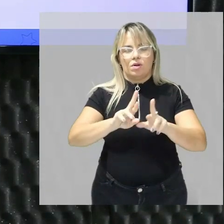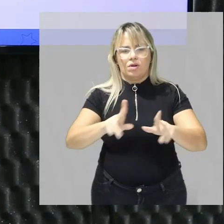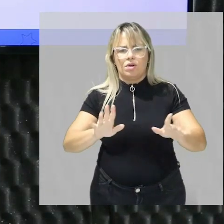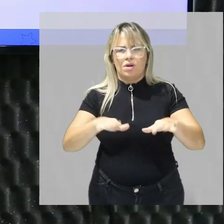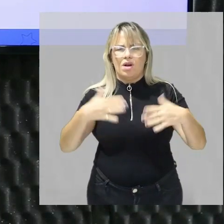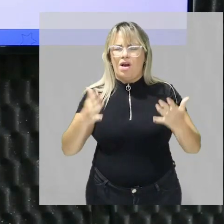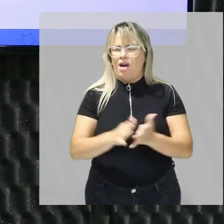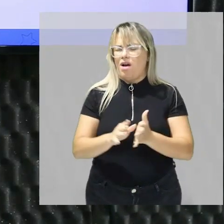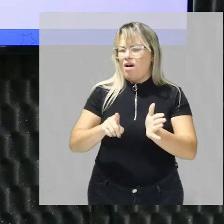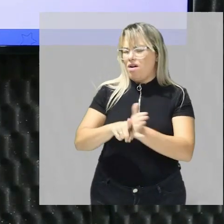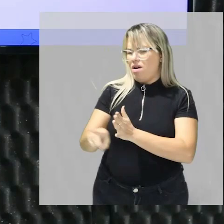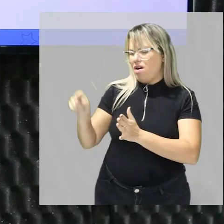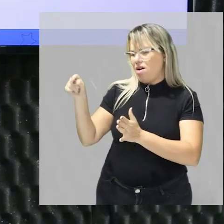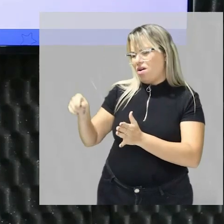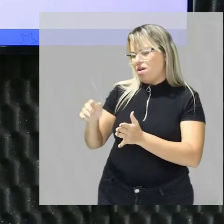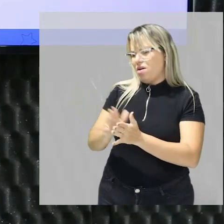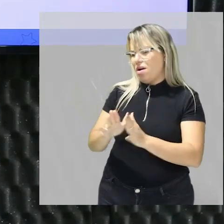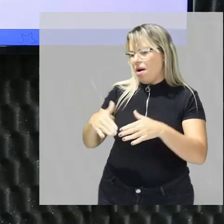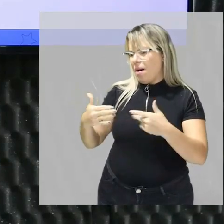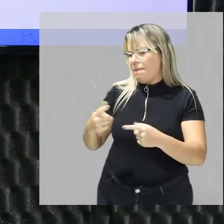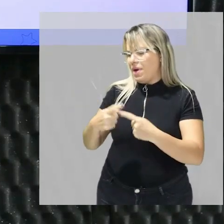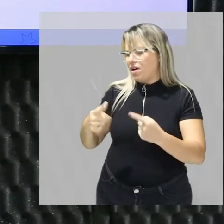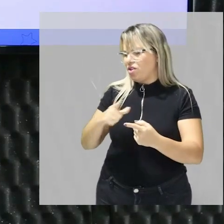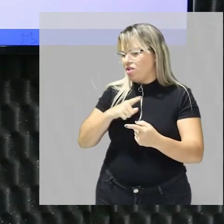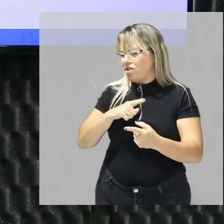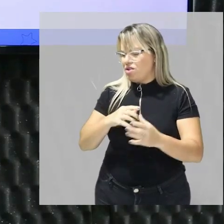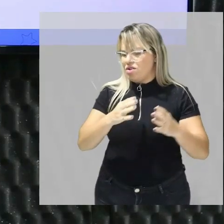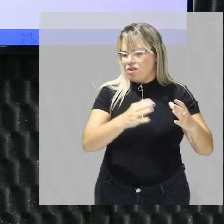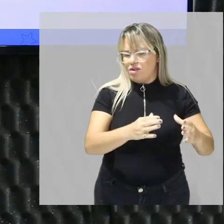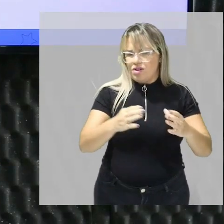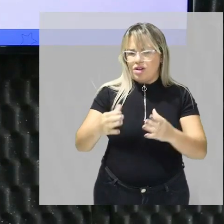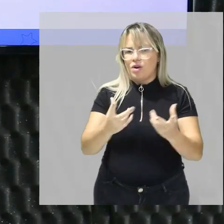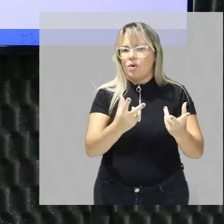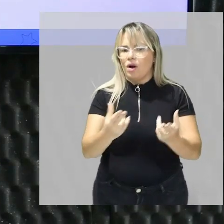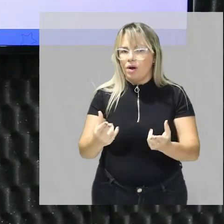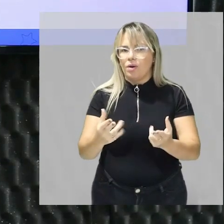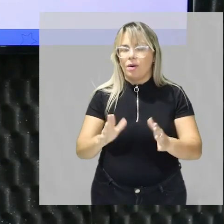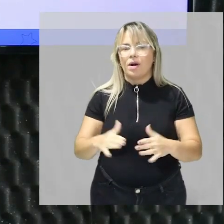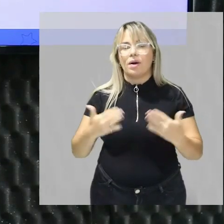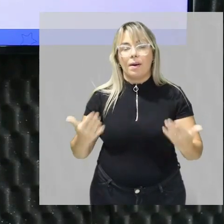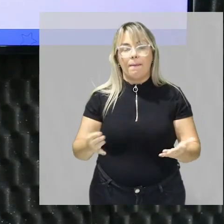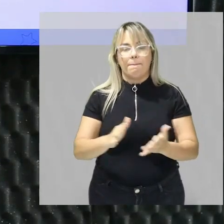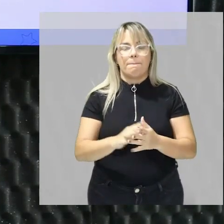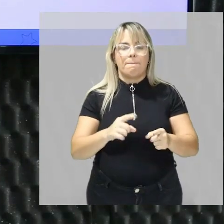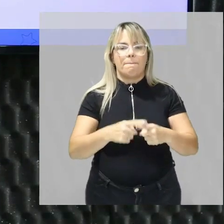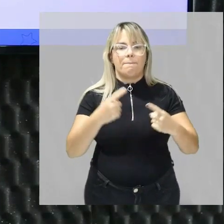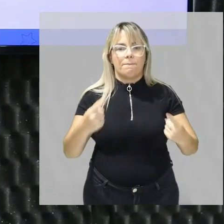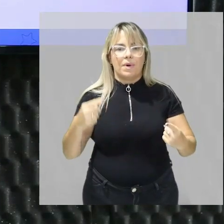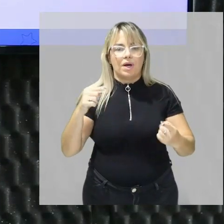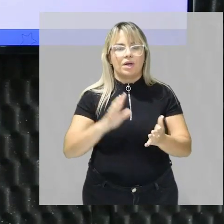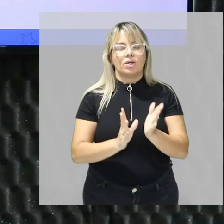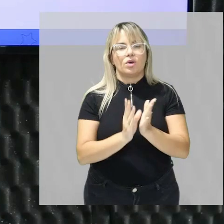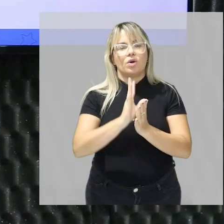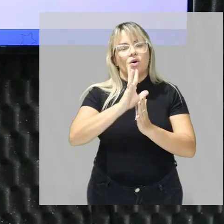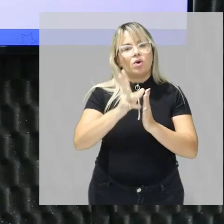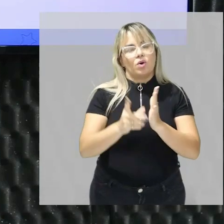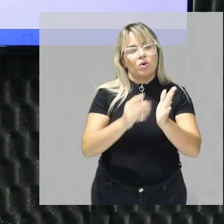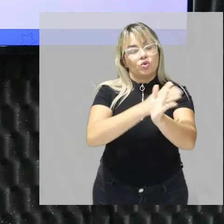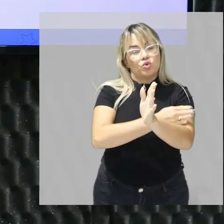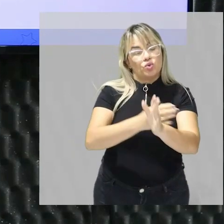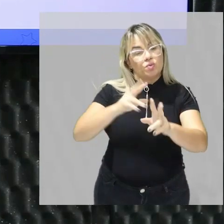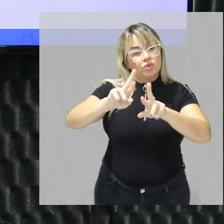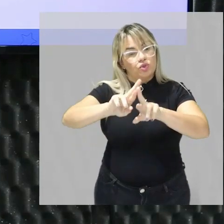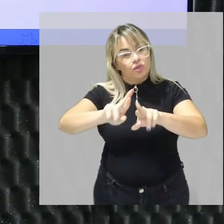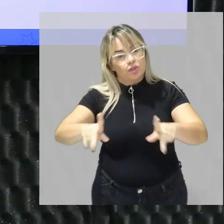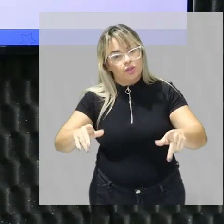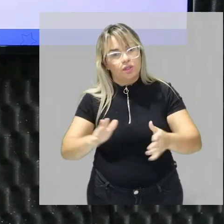ah, professor, mas eles têm o mesmo habitat. Tem o mesmo habitat, mas o nicho é diferente. Só existe